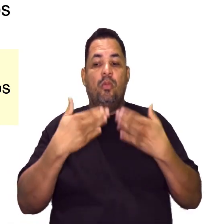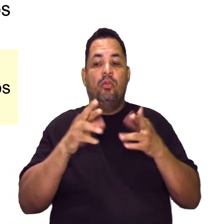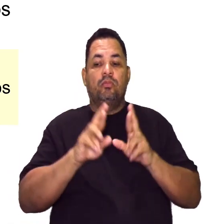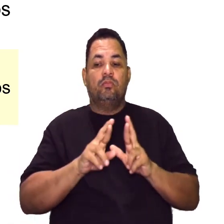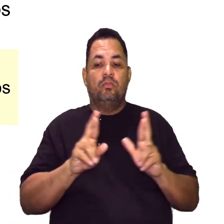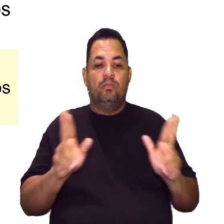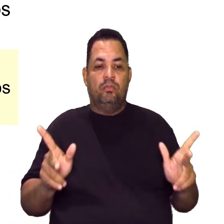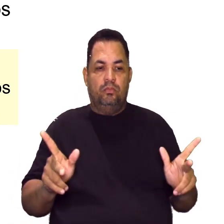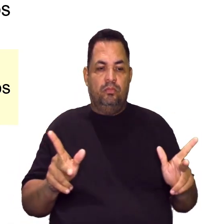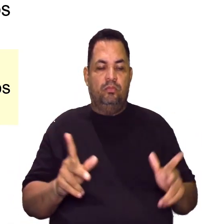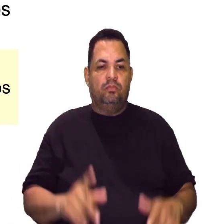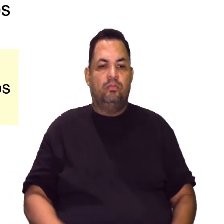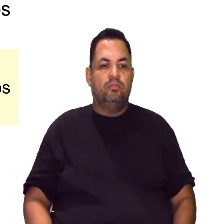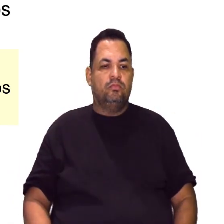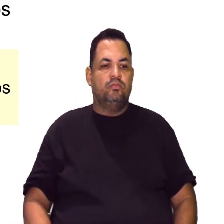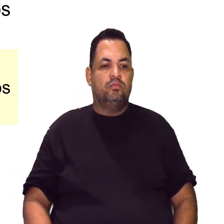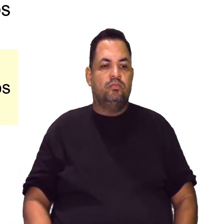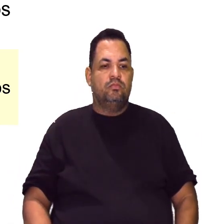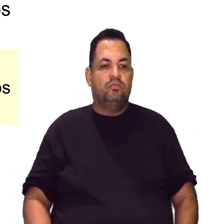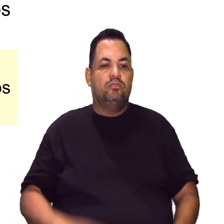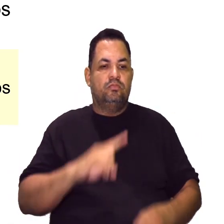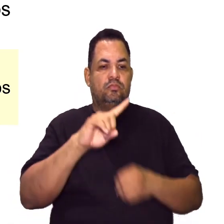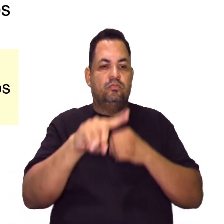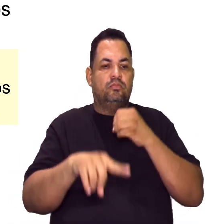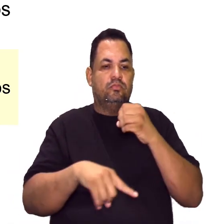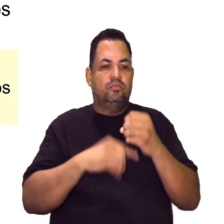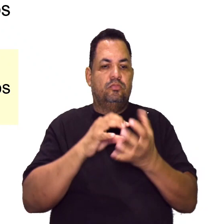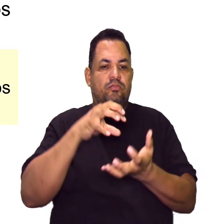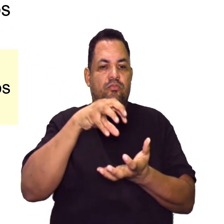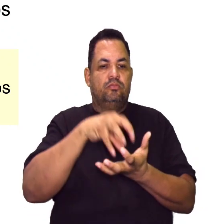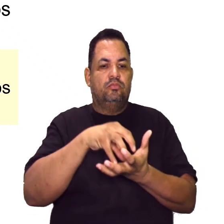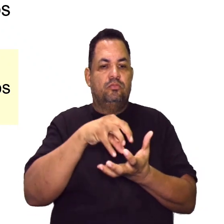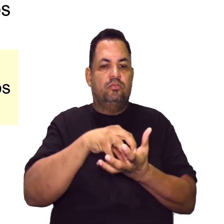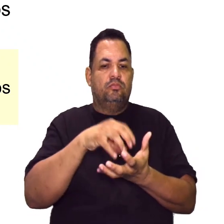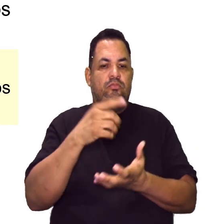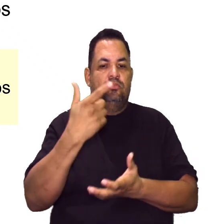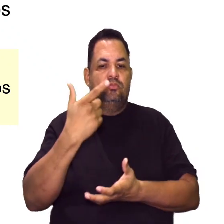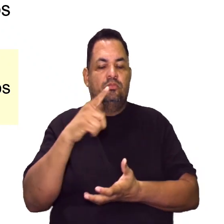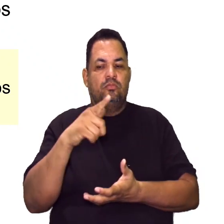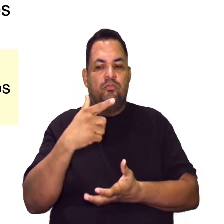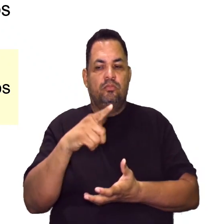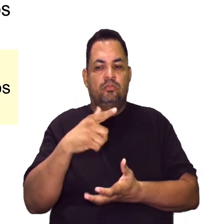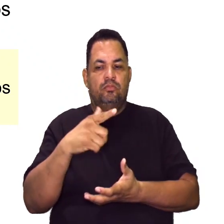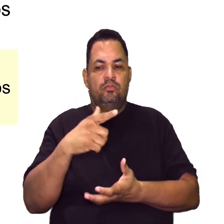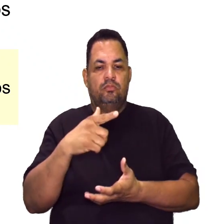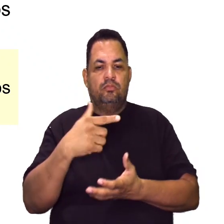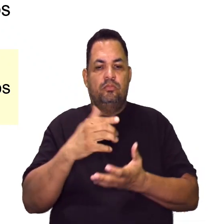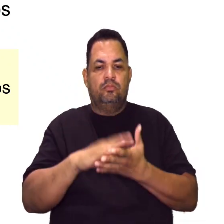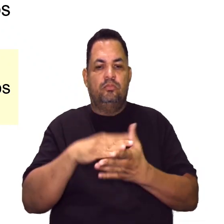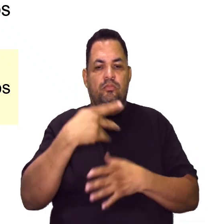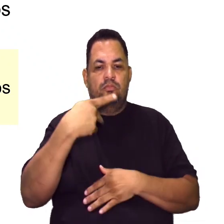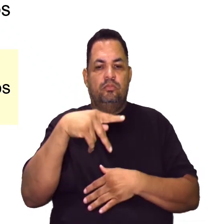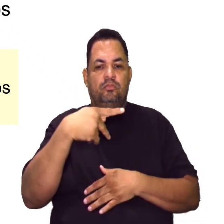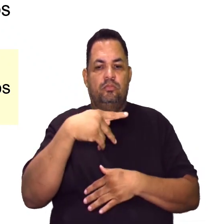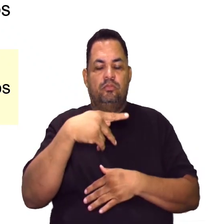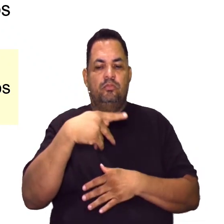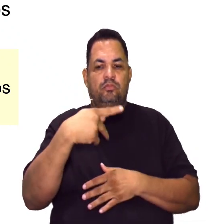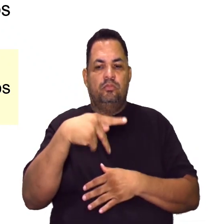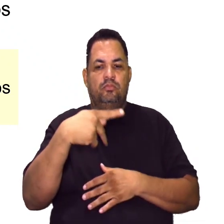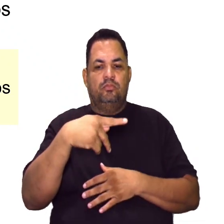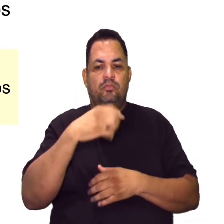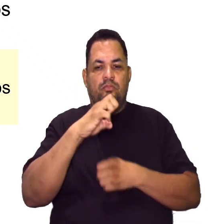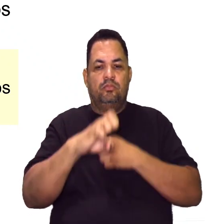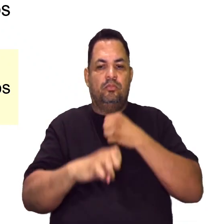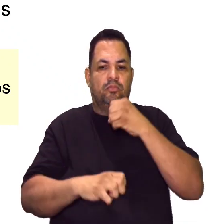diferença? É que o átomo central, ele não apresenta ou não